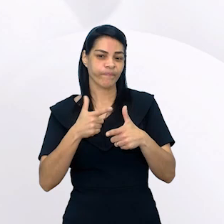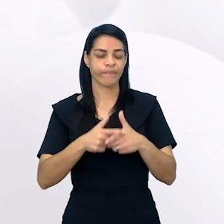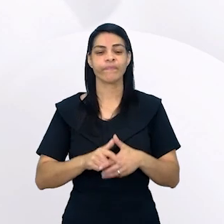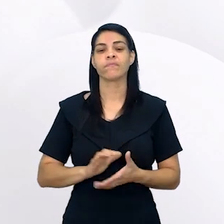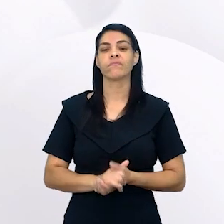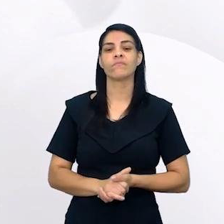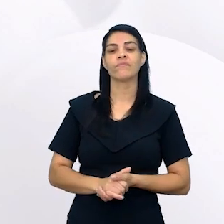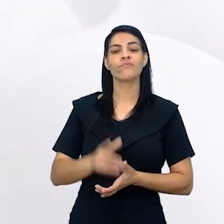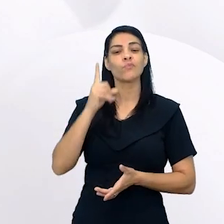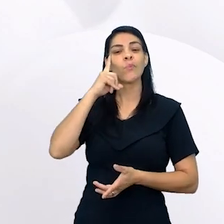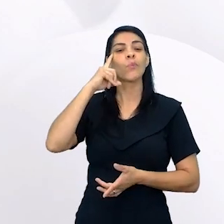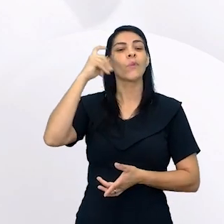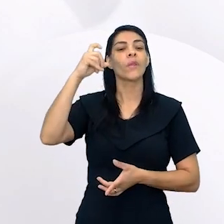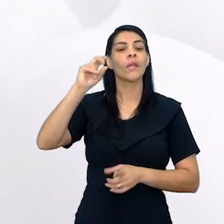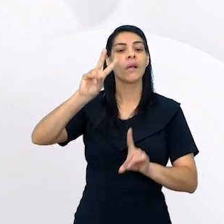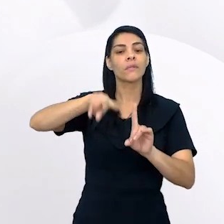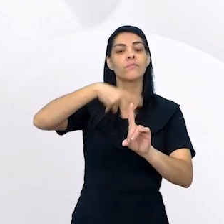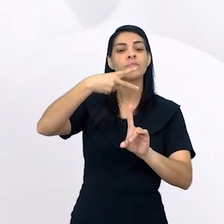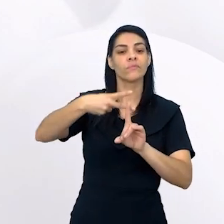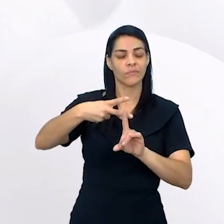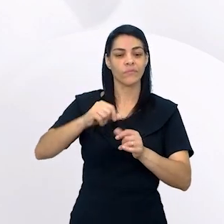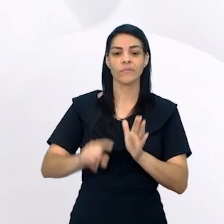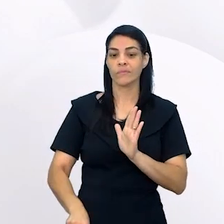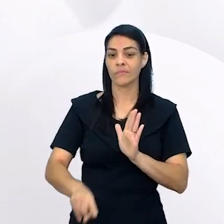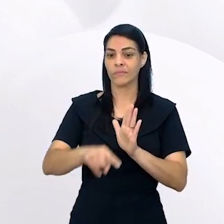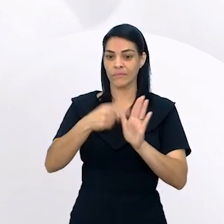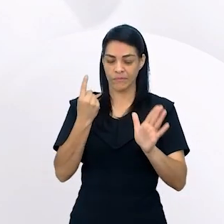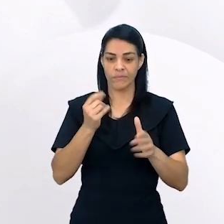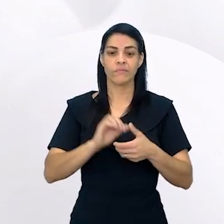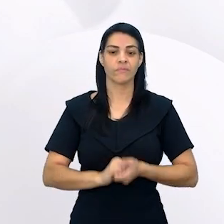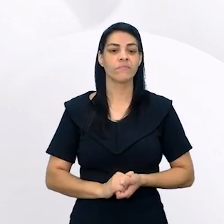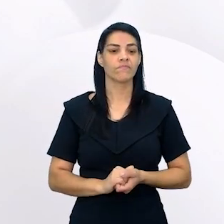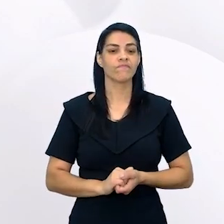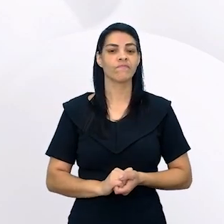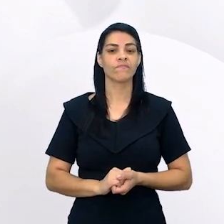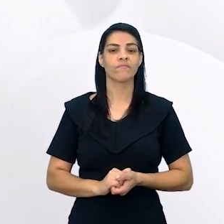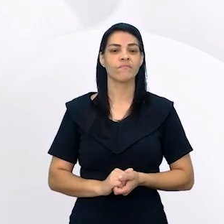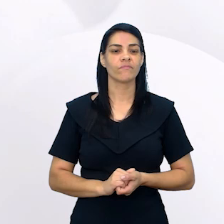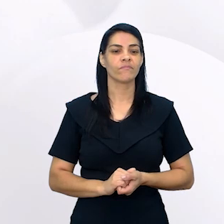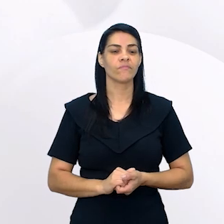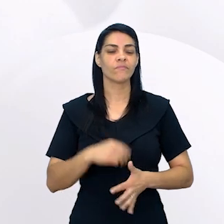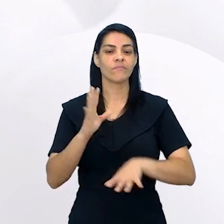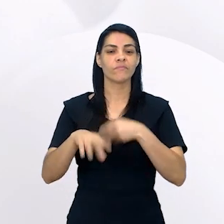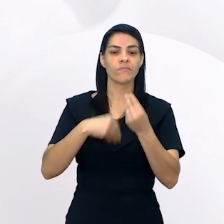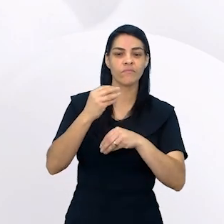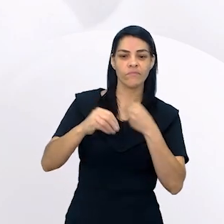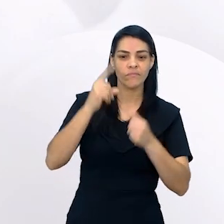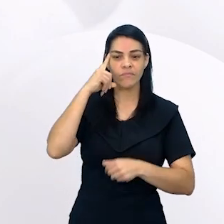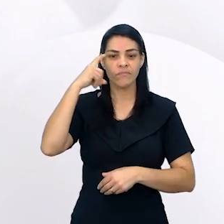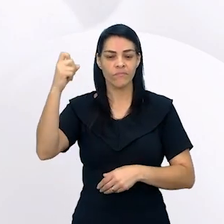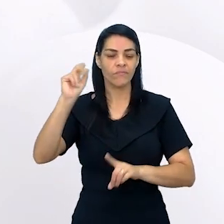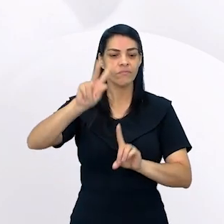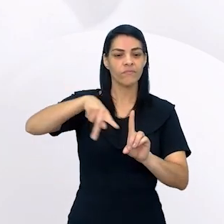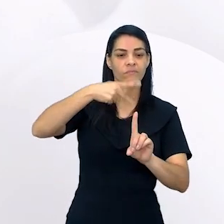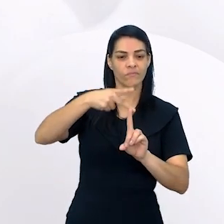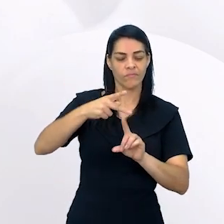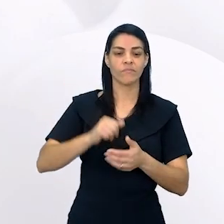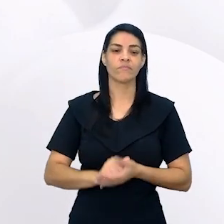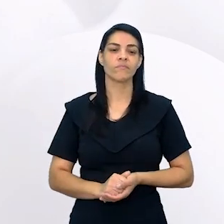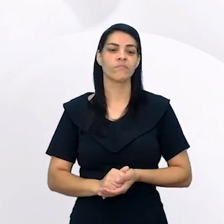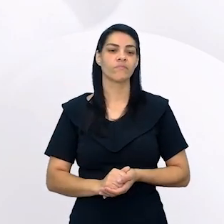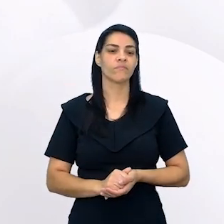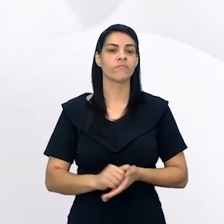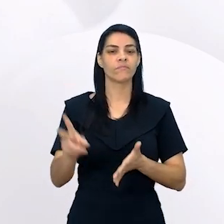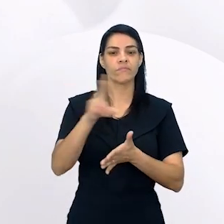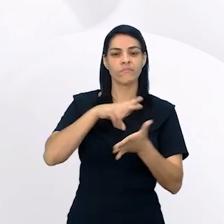exatamente que é a primeira questão aí né resolver esse tanto são problema que envolva a ideia de dobro Leia o problema